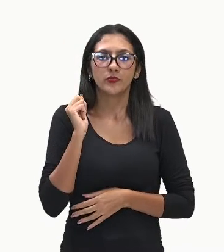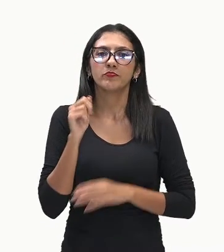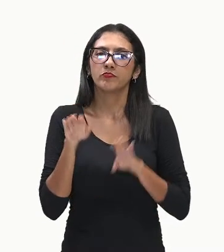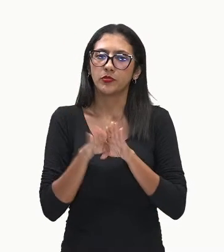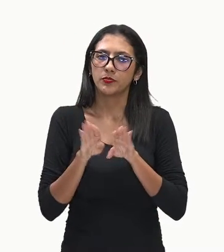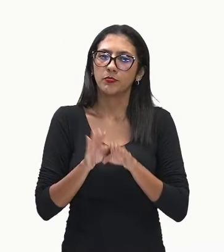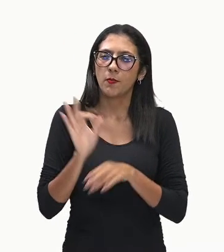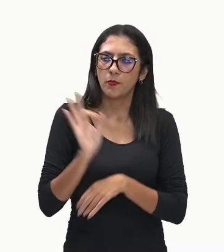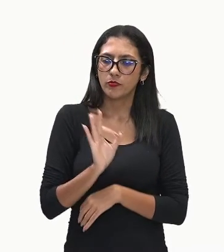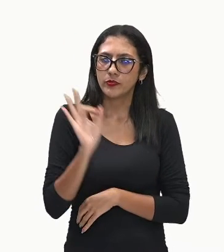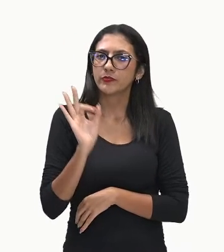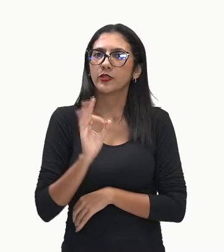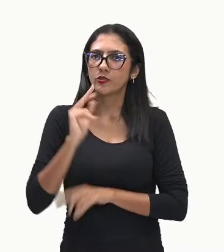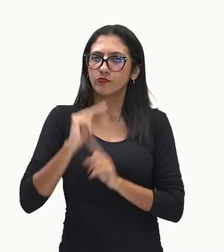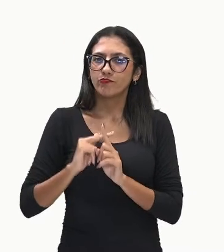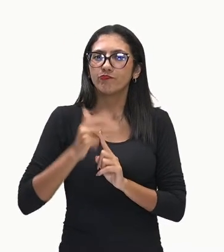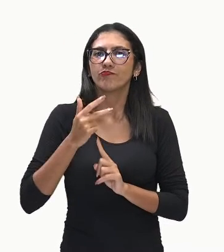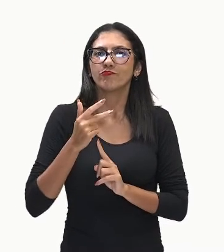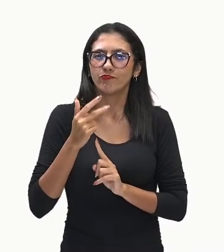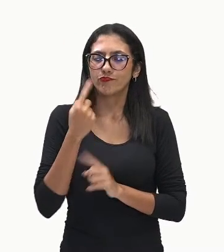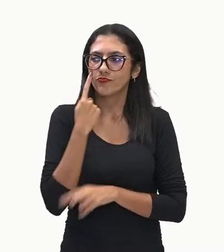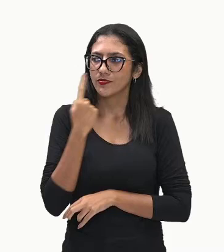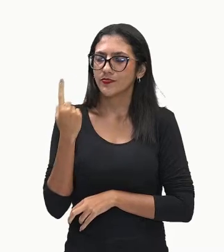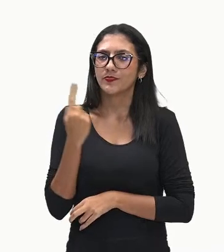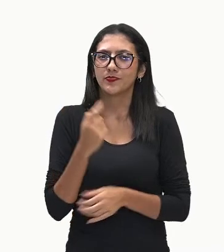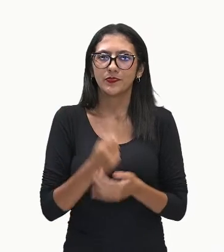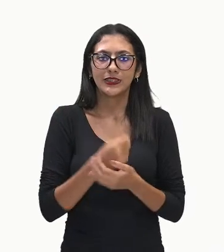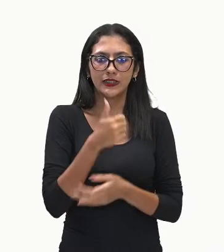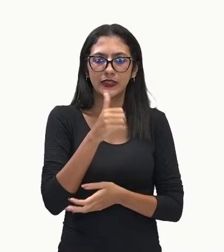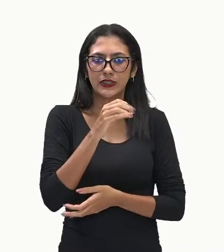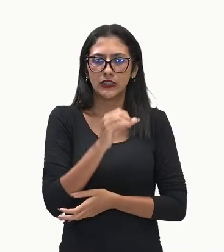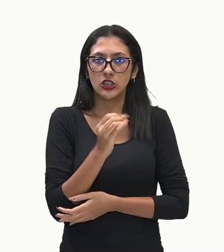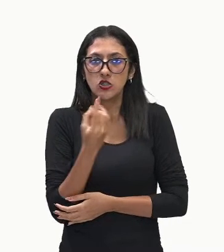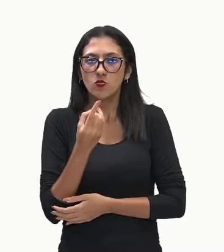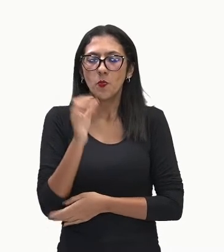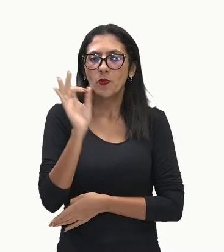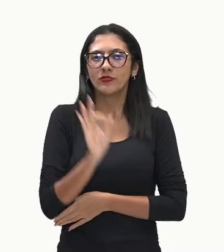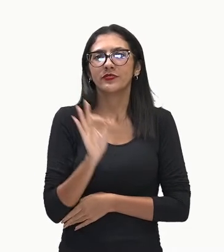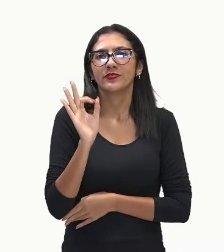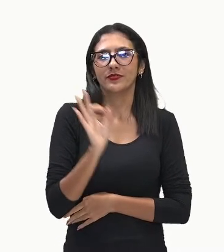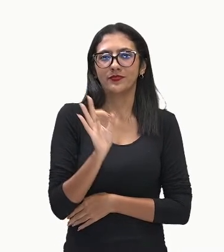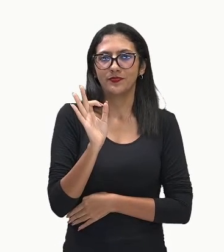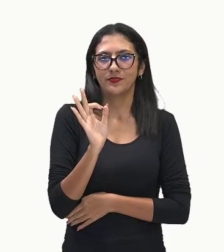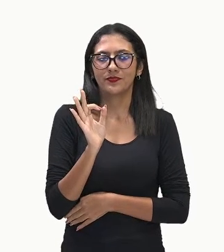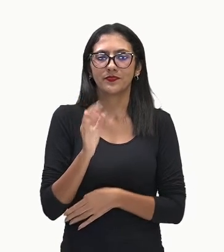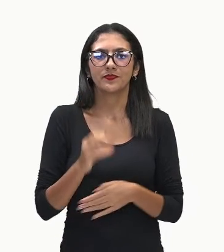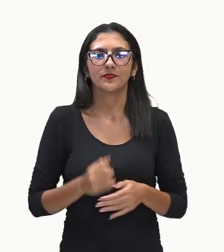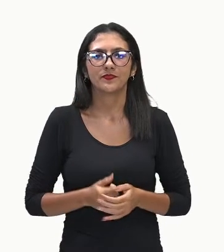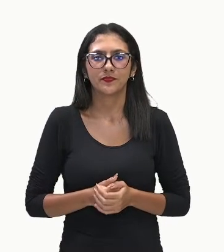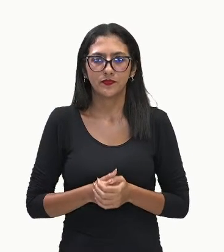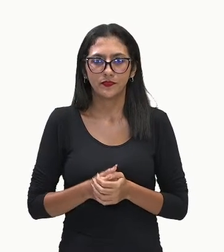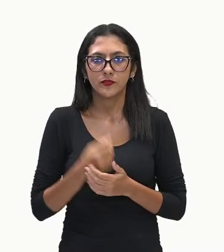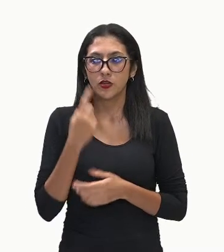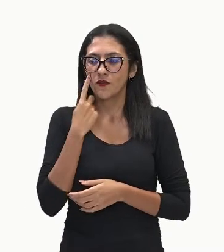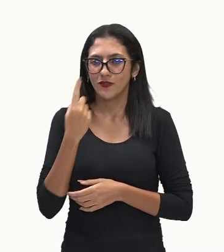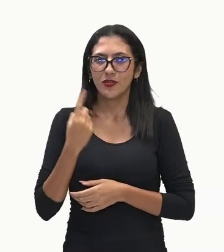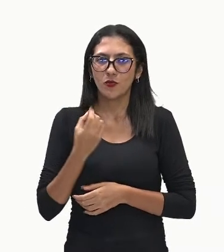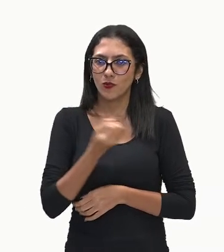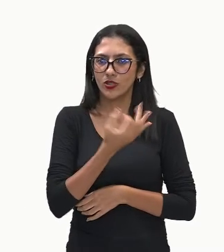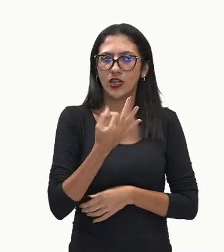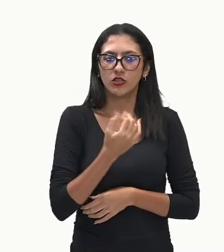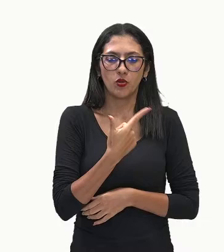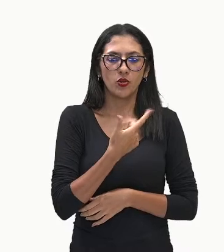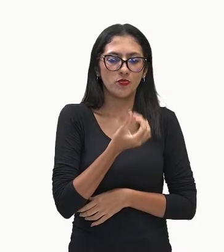muito alta. O aumento foi de quanto? 101%. Saiu de 267,